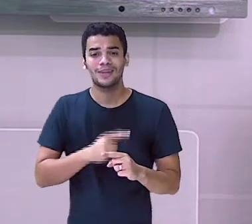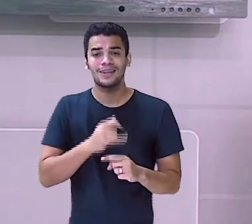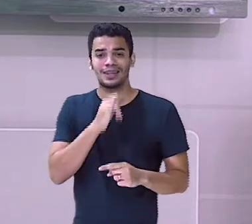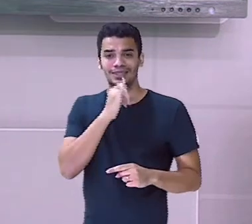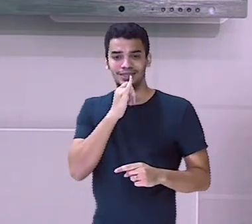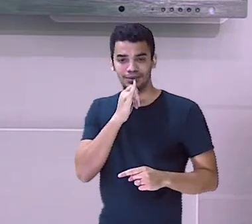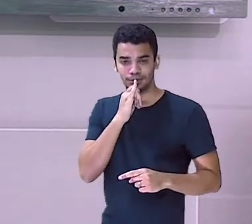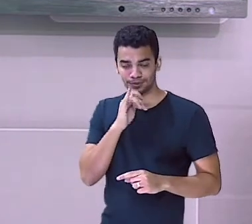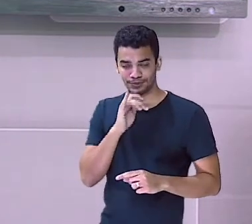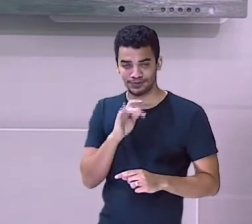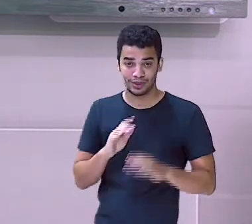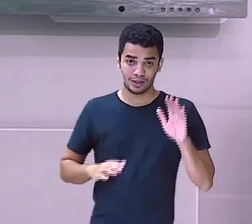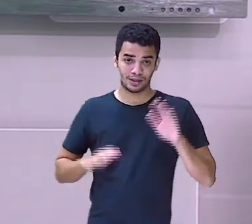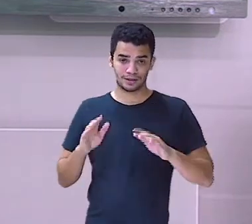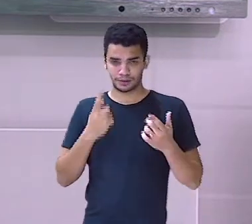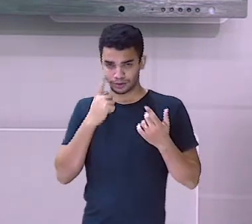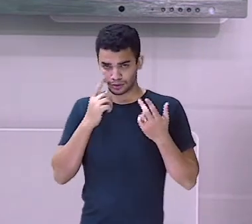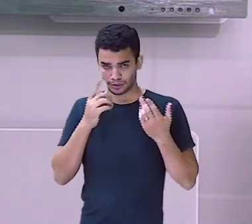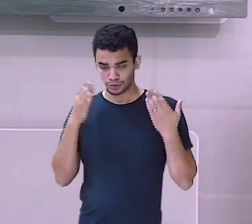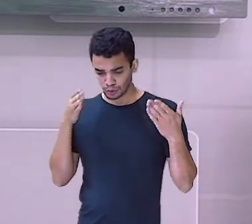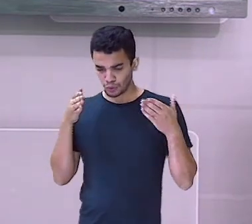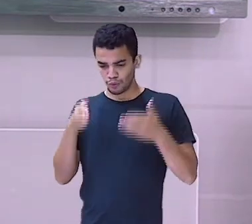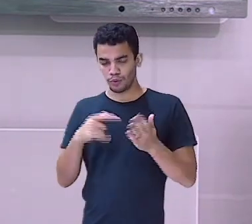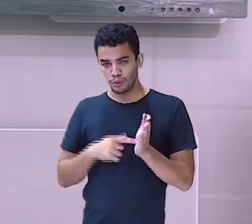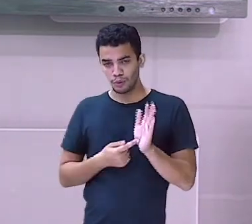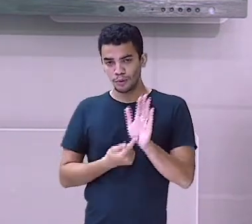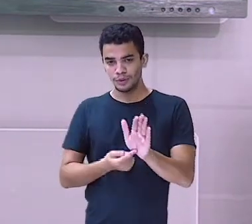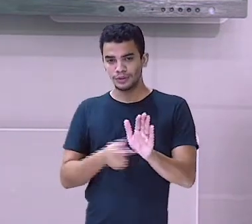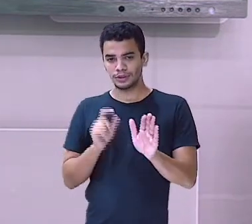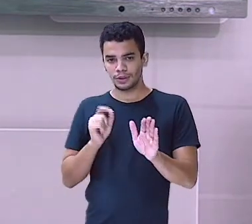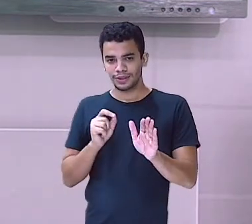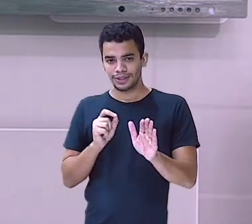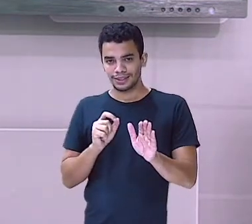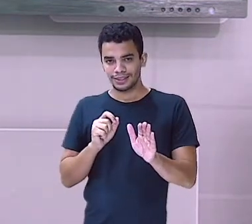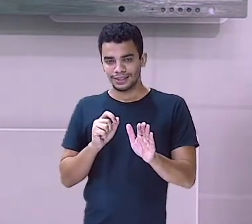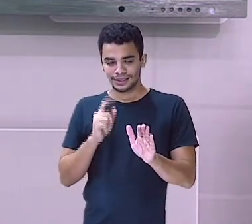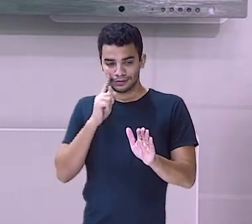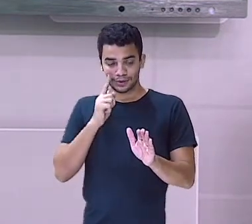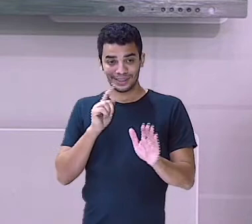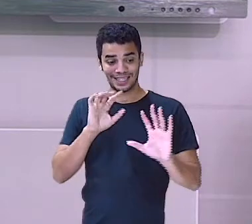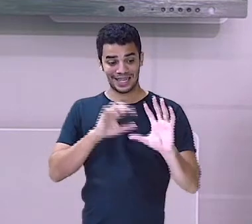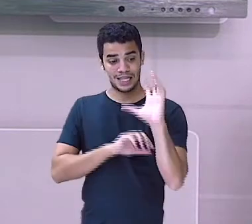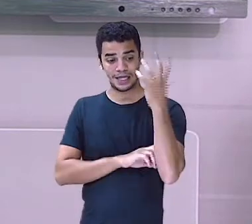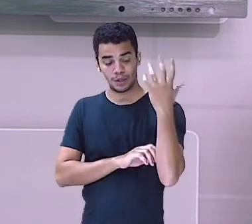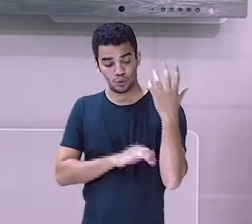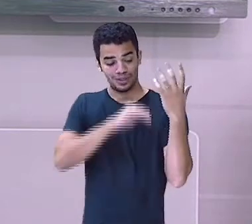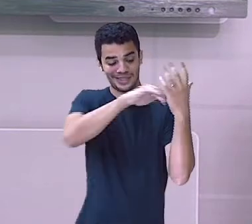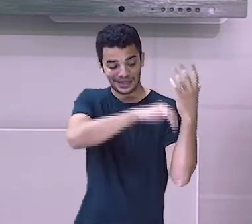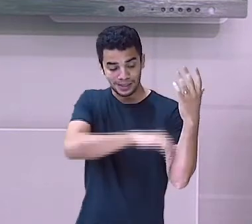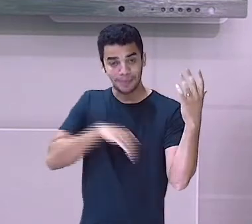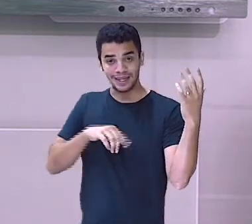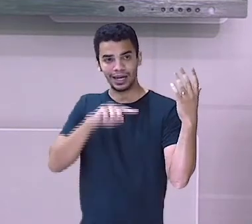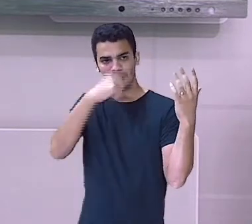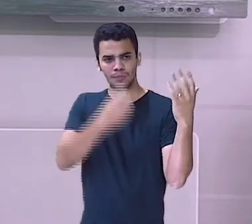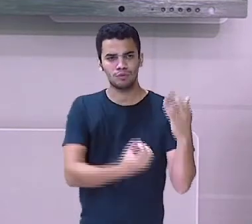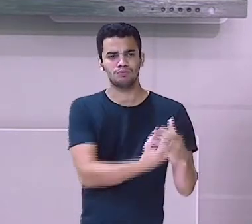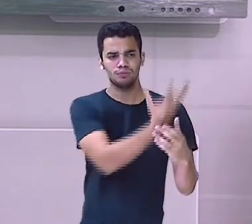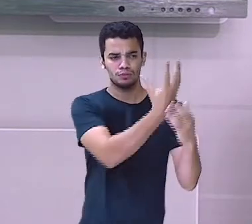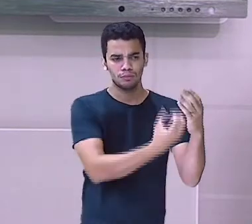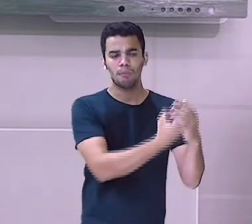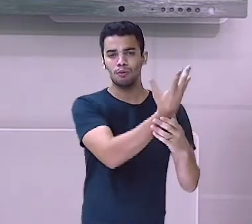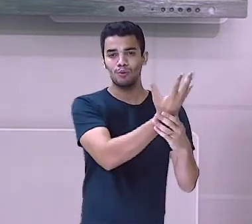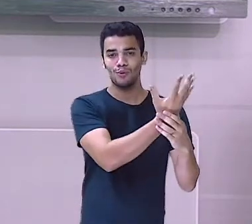naturais. Aqui a gente vai focar sobre isso. O que pode ser renovado, que é o nome renováveis, e o